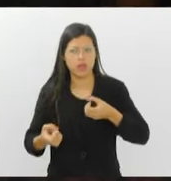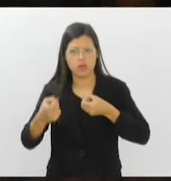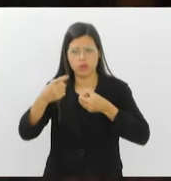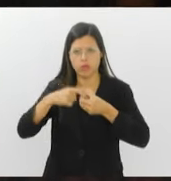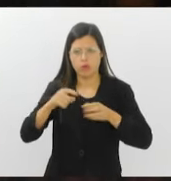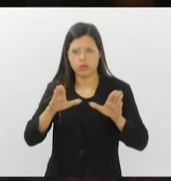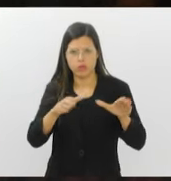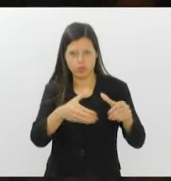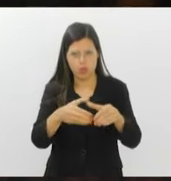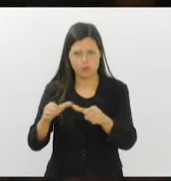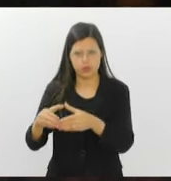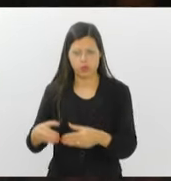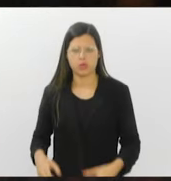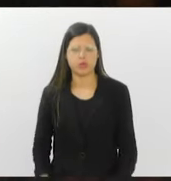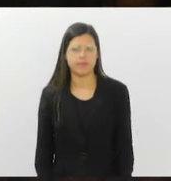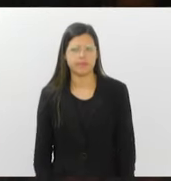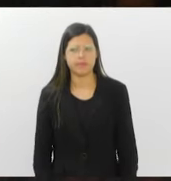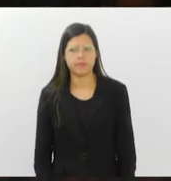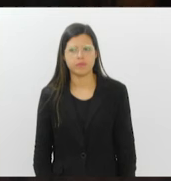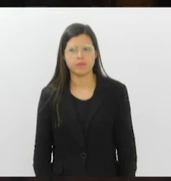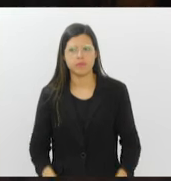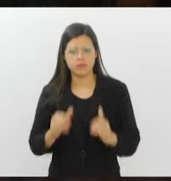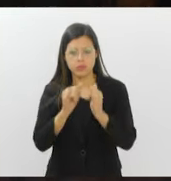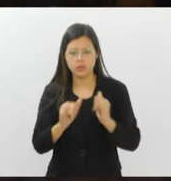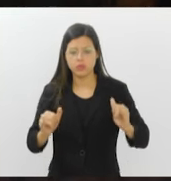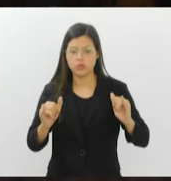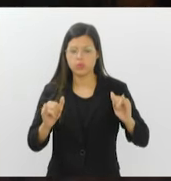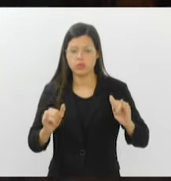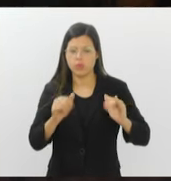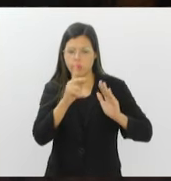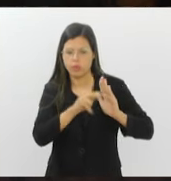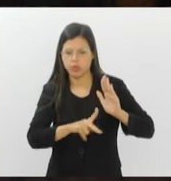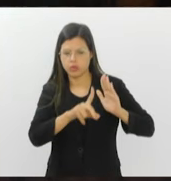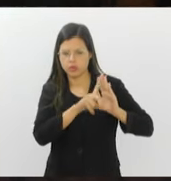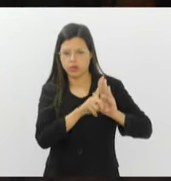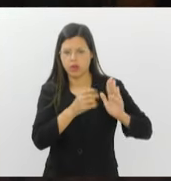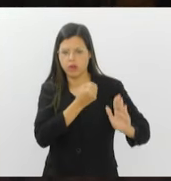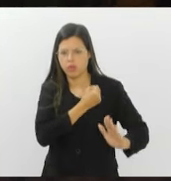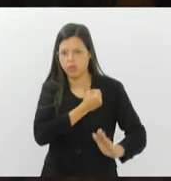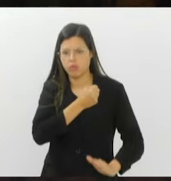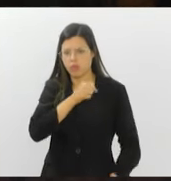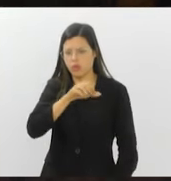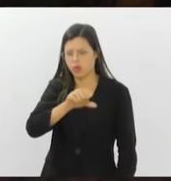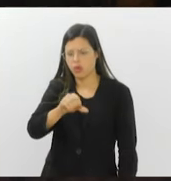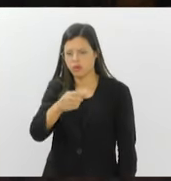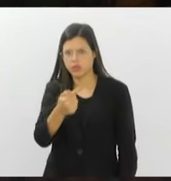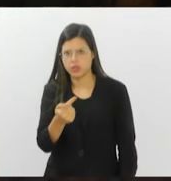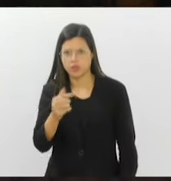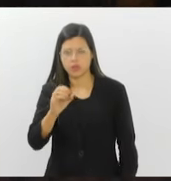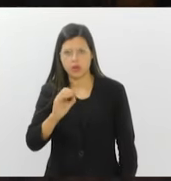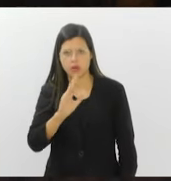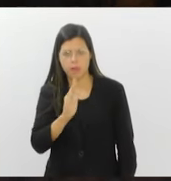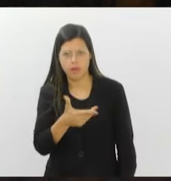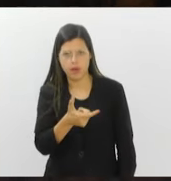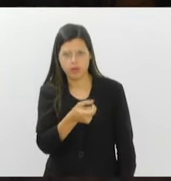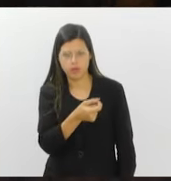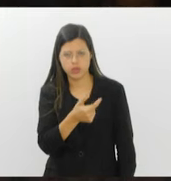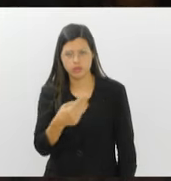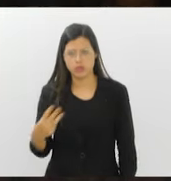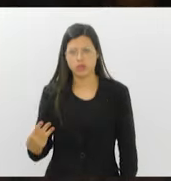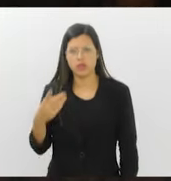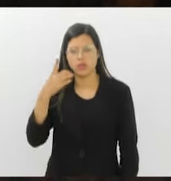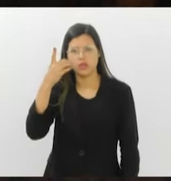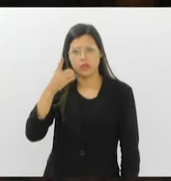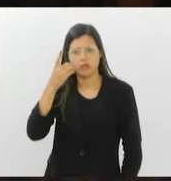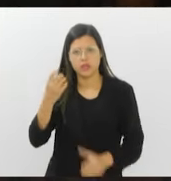comissões técnicas. Anuncio projeto de lei número 970/23, de autoria da deputada